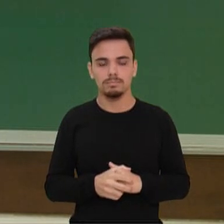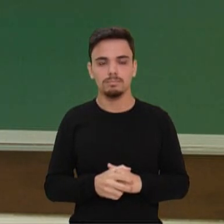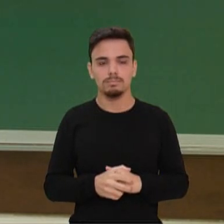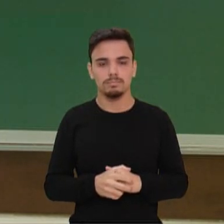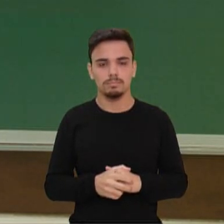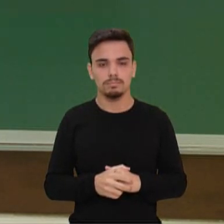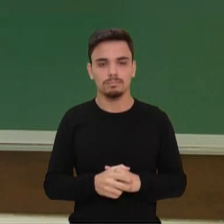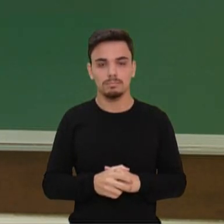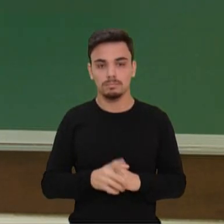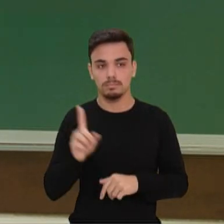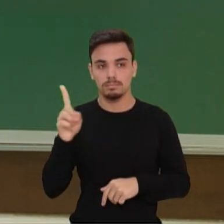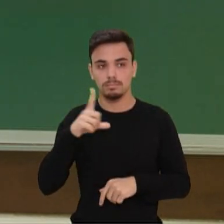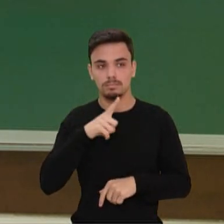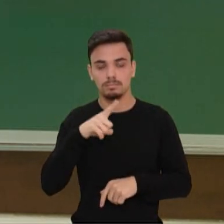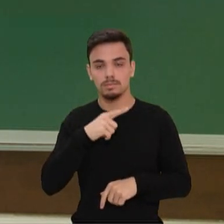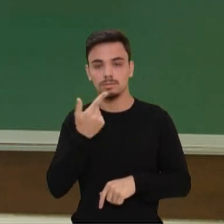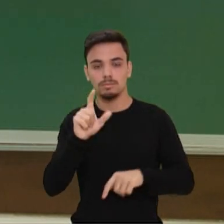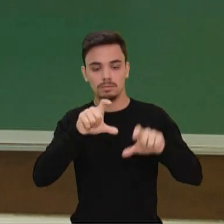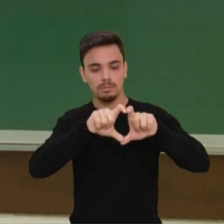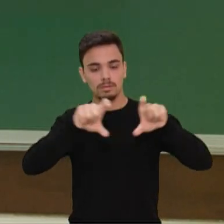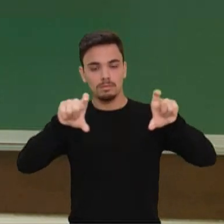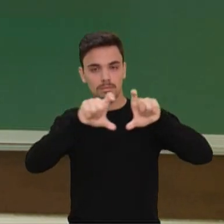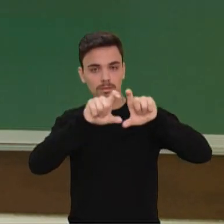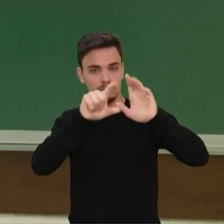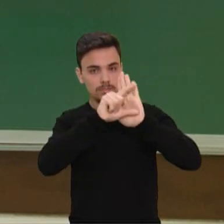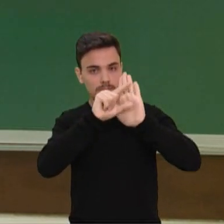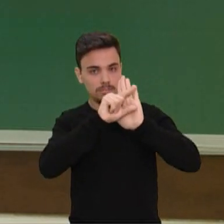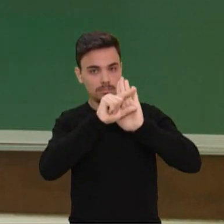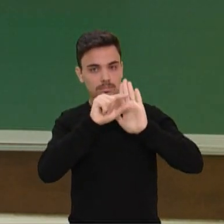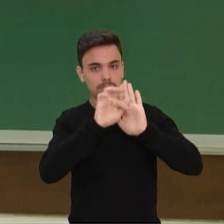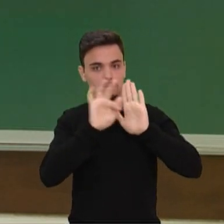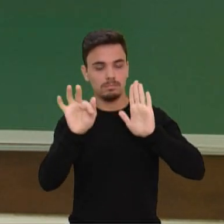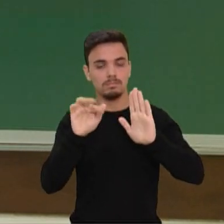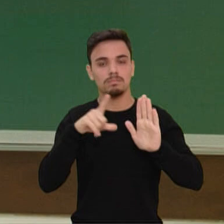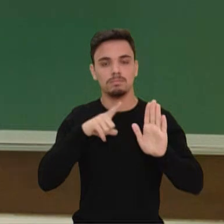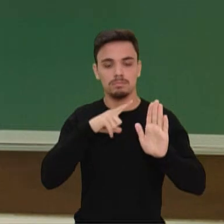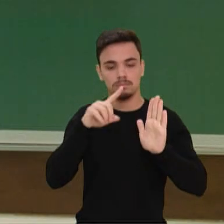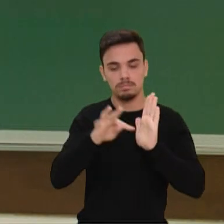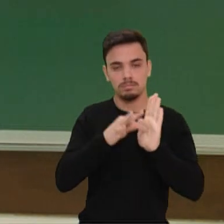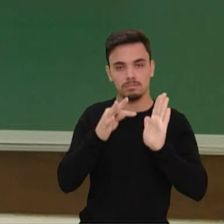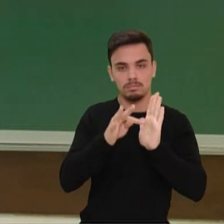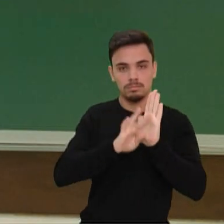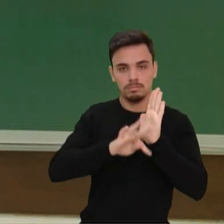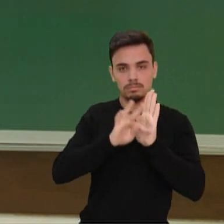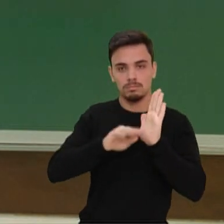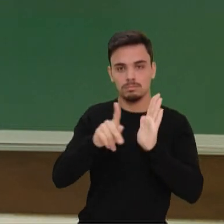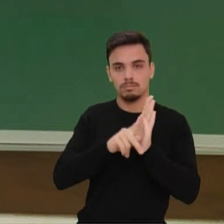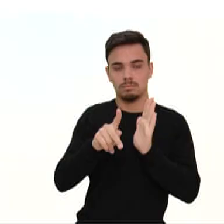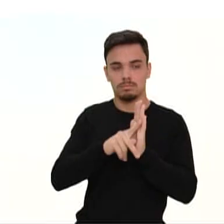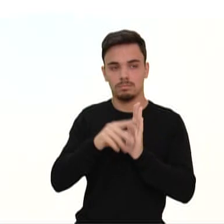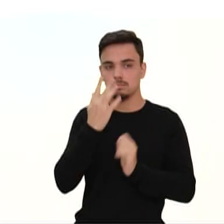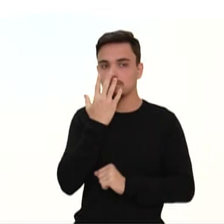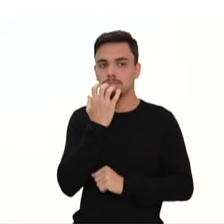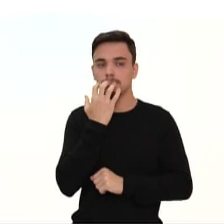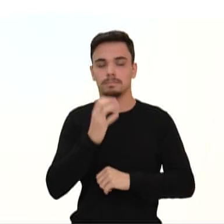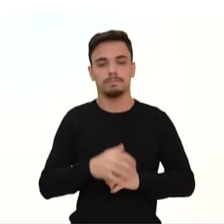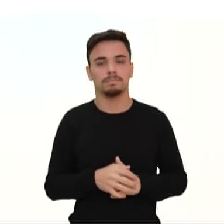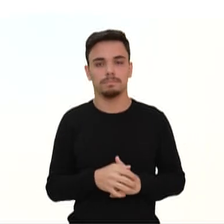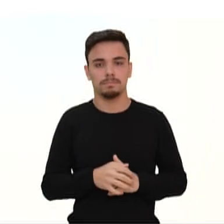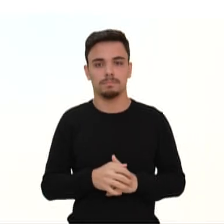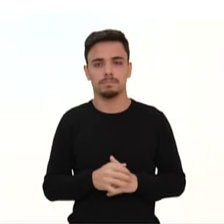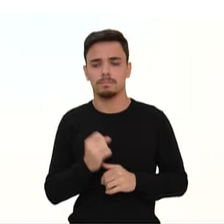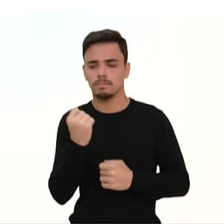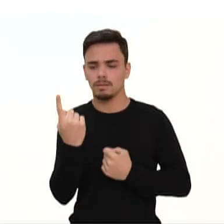Então aqui tem uma outra frase de um texto escrito por Nietzsche. Vamos ver o que diz o Nietzsche. Em